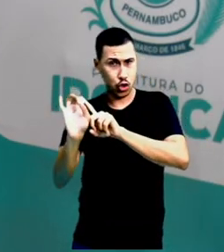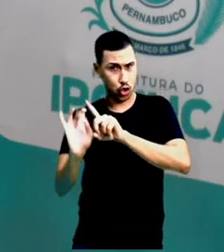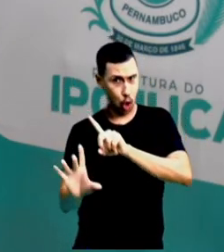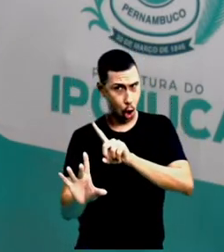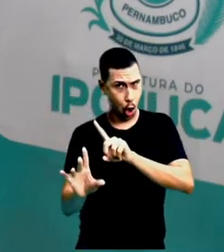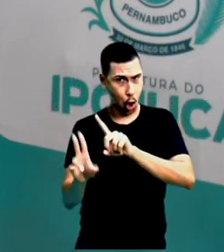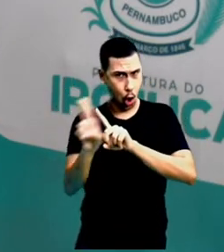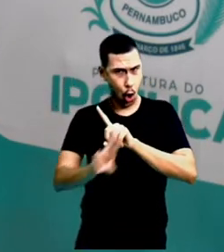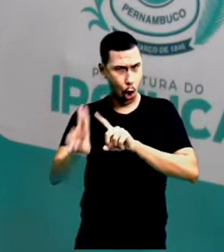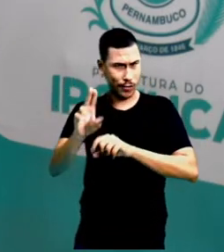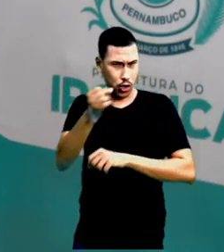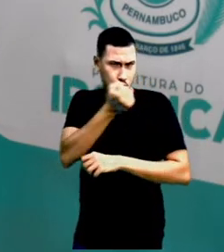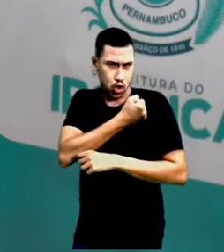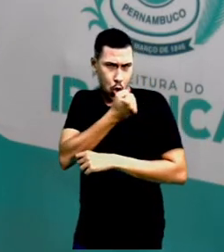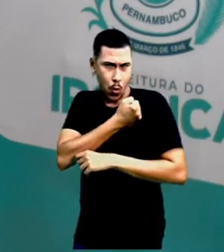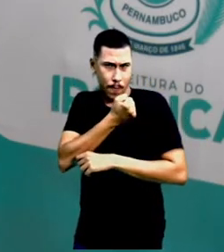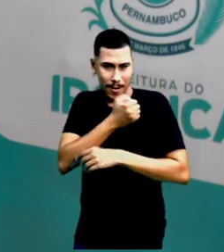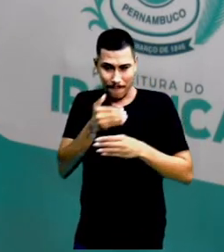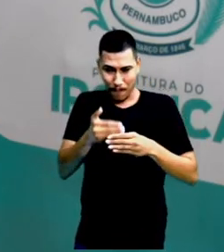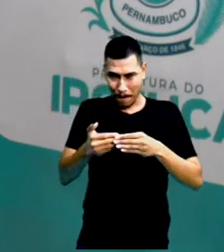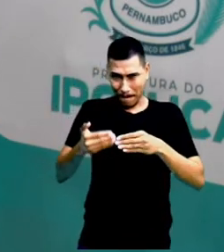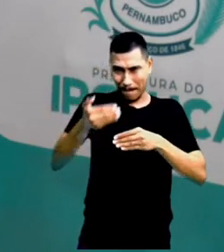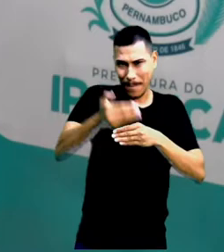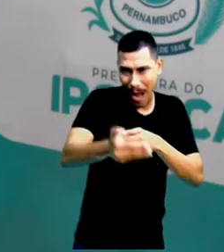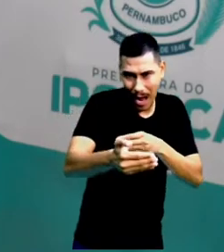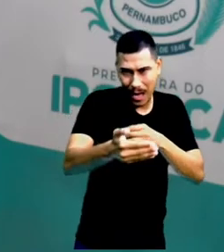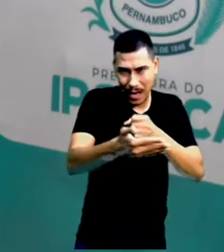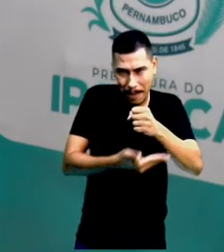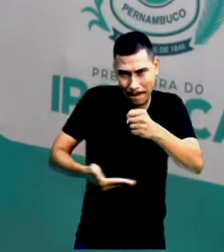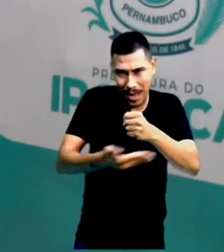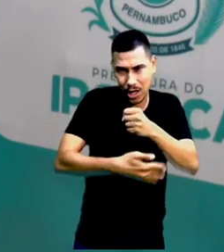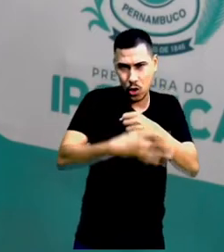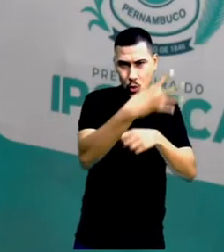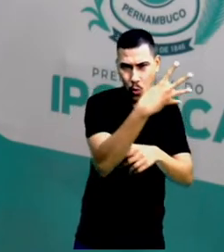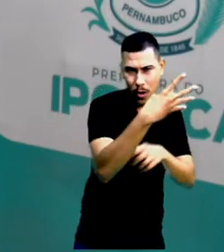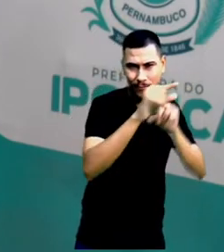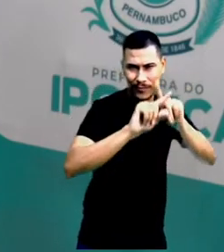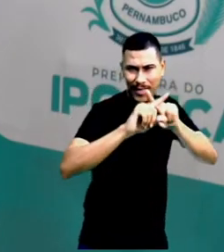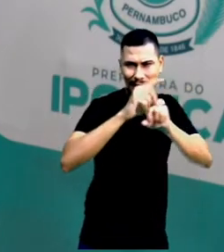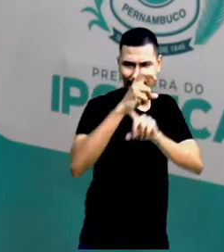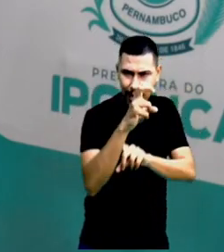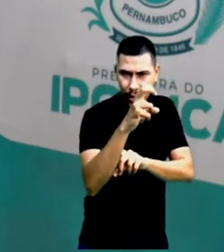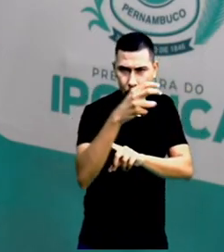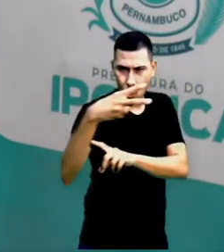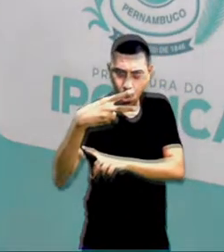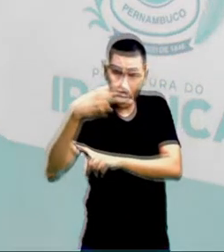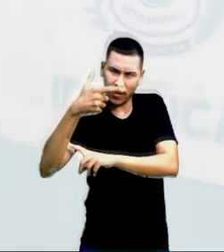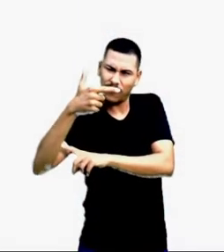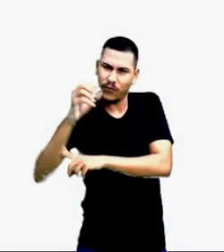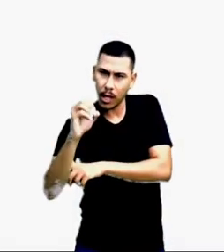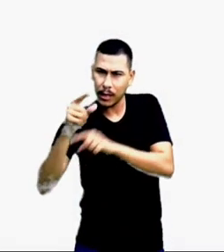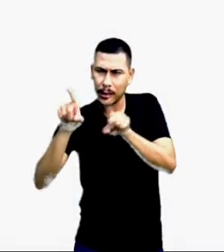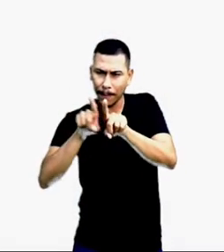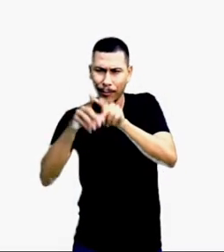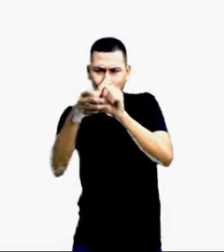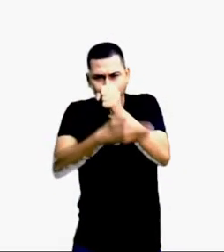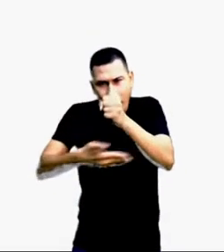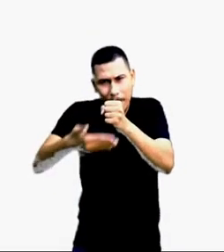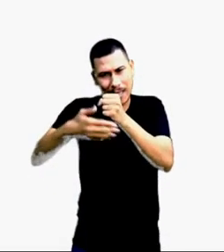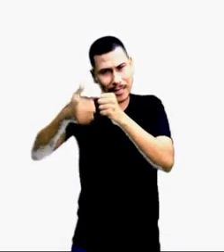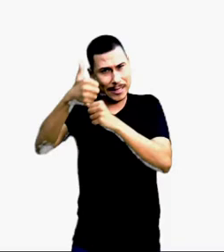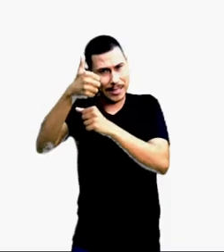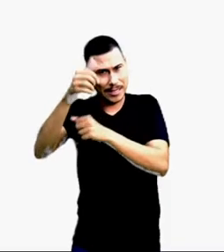os números que estão à frente da base. 4 vezes 5, 20. E a base, que é